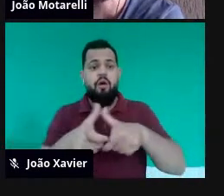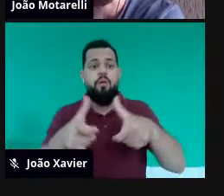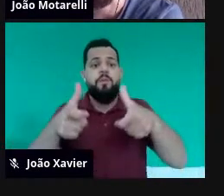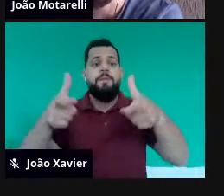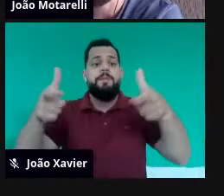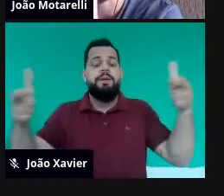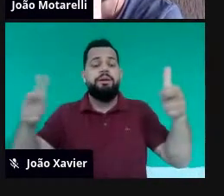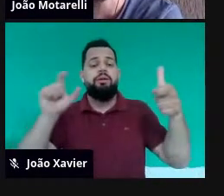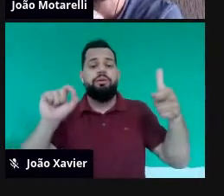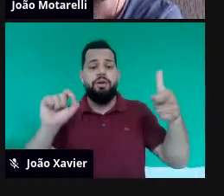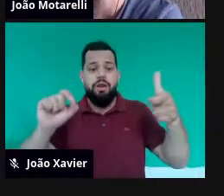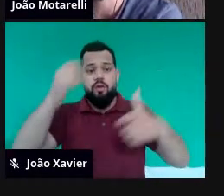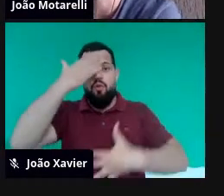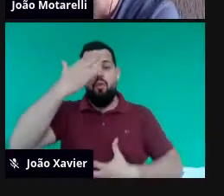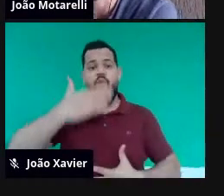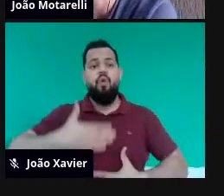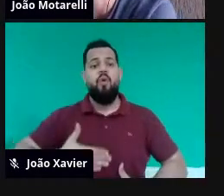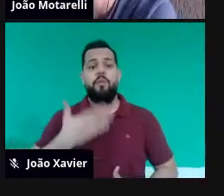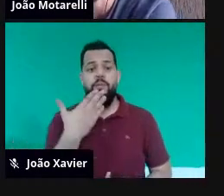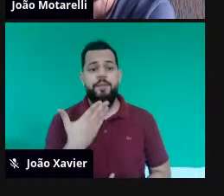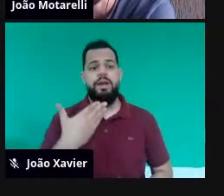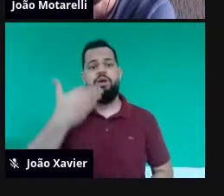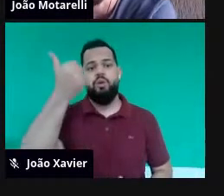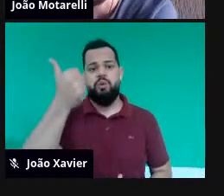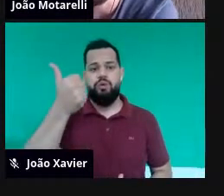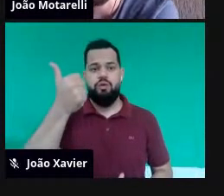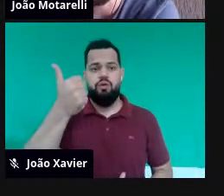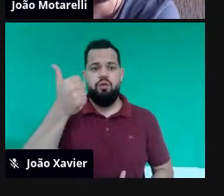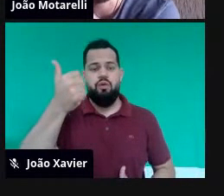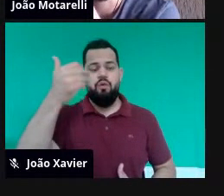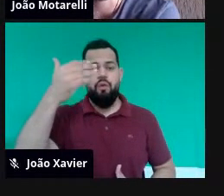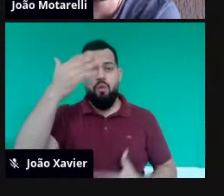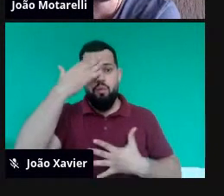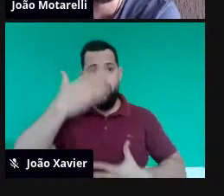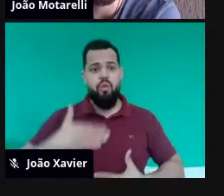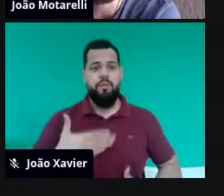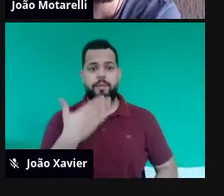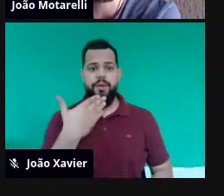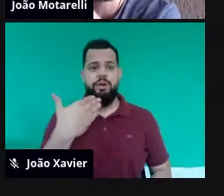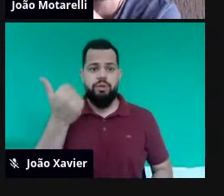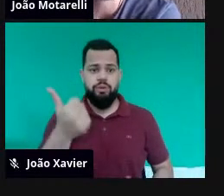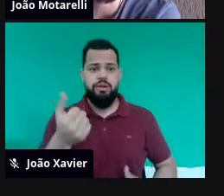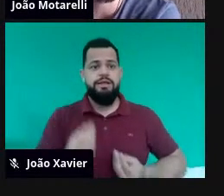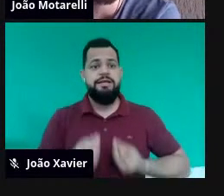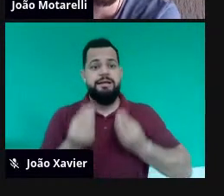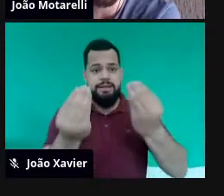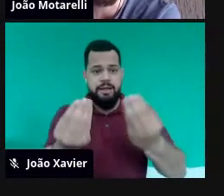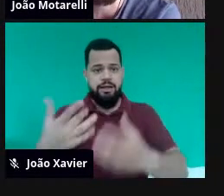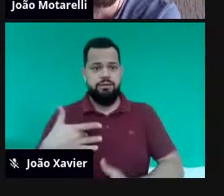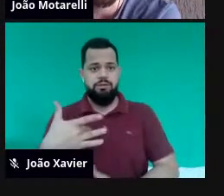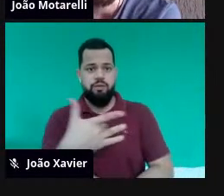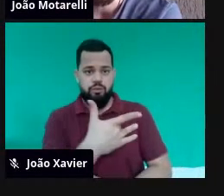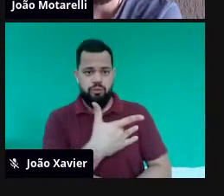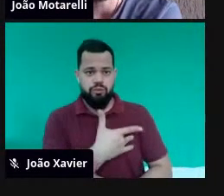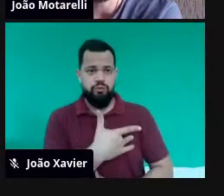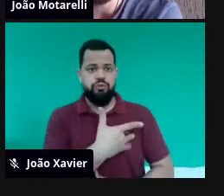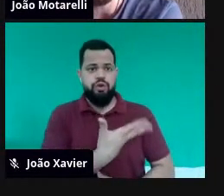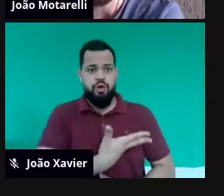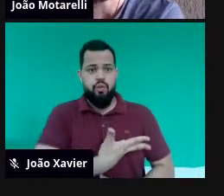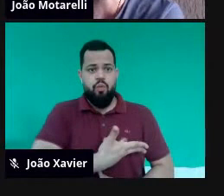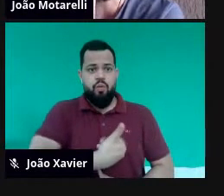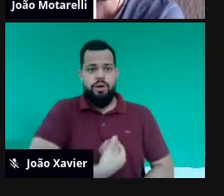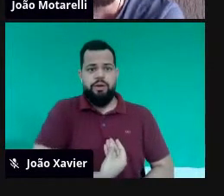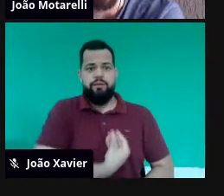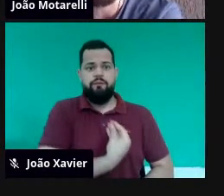da performance, para promover o aumento da performance física e, claro, promoção da saúde e do bem-estar geral. A não